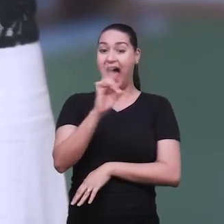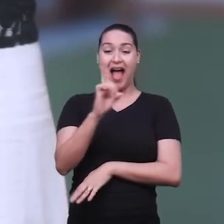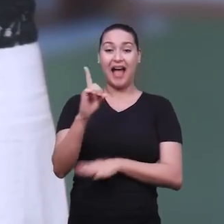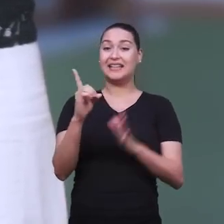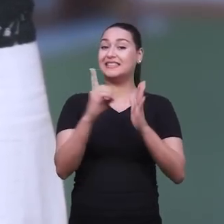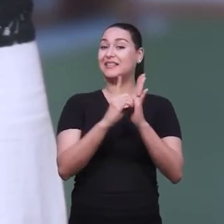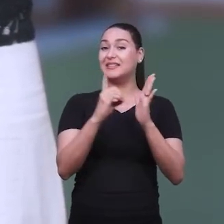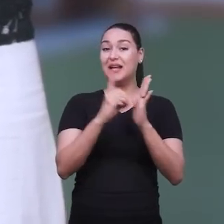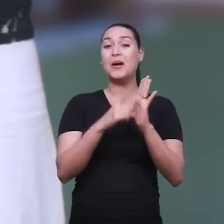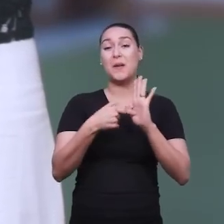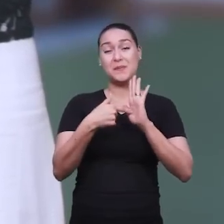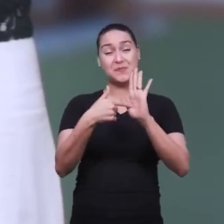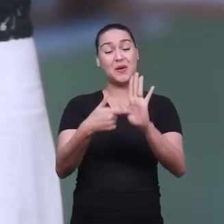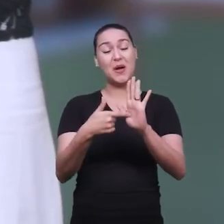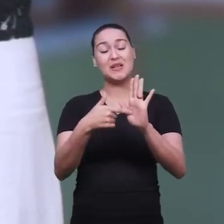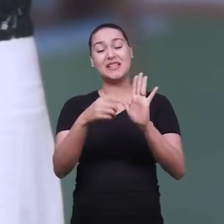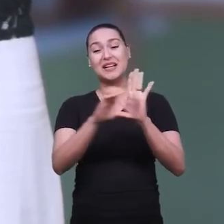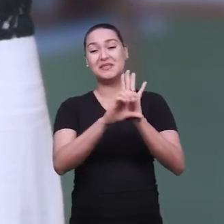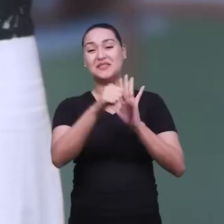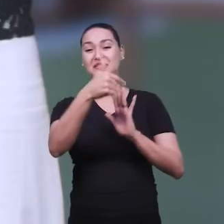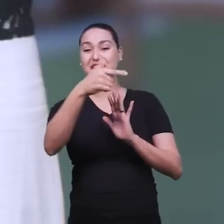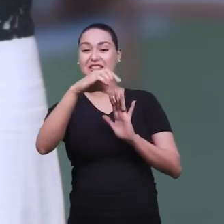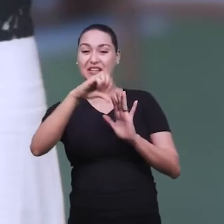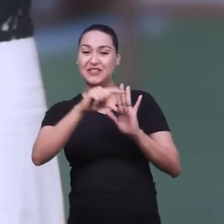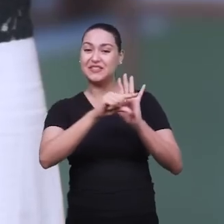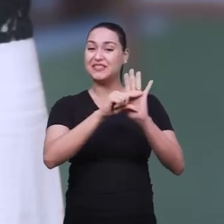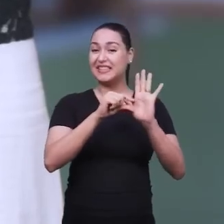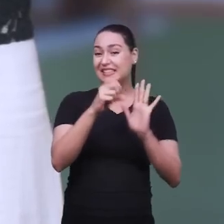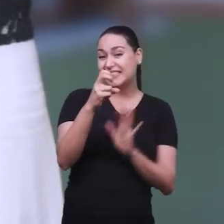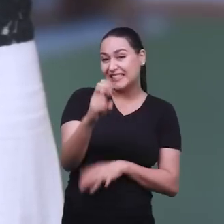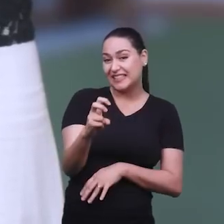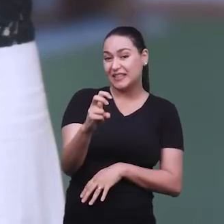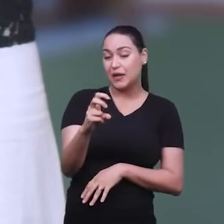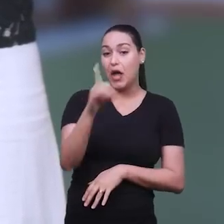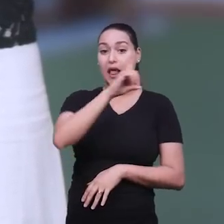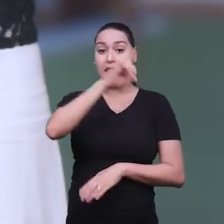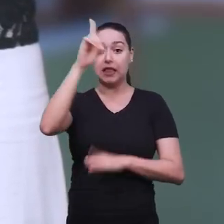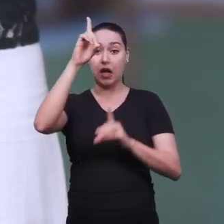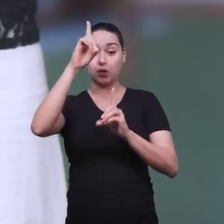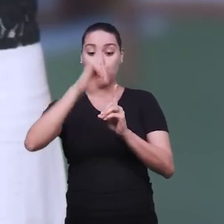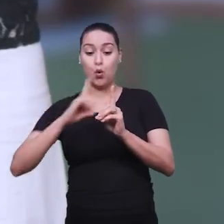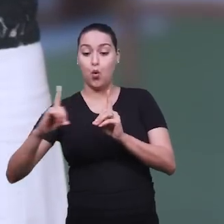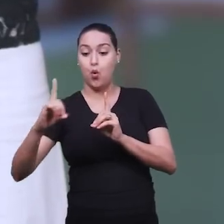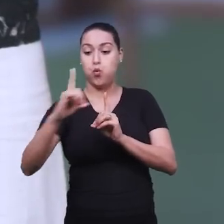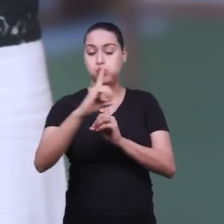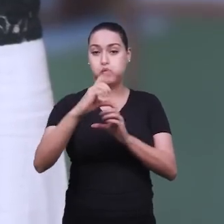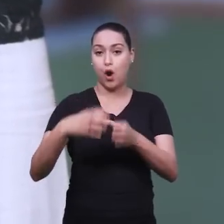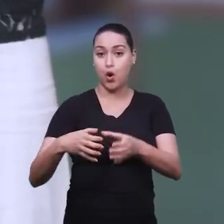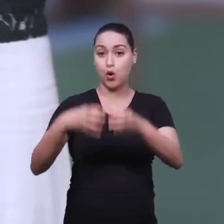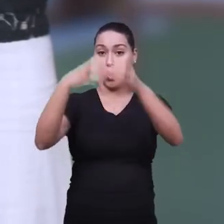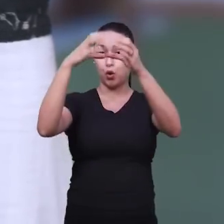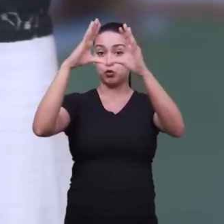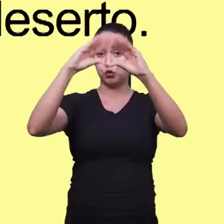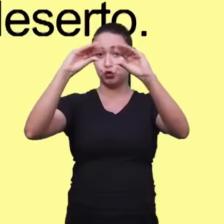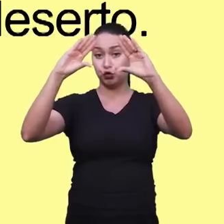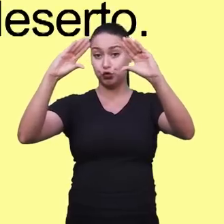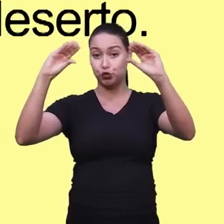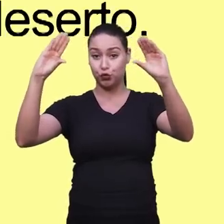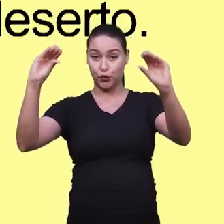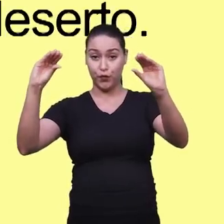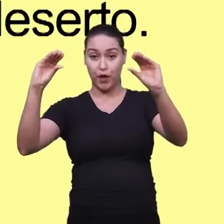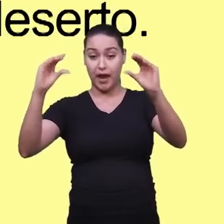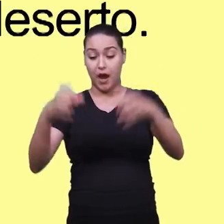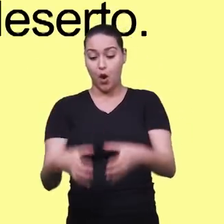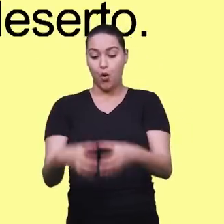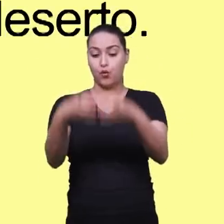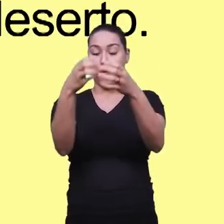em Deuteronômio 29:5. O próprio Deus ia à frente do povo numa coluna de nuvem durante o dia